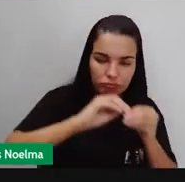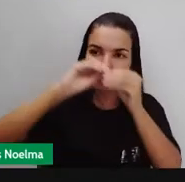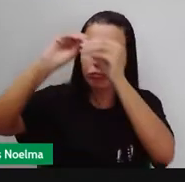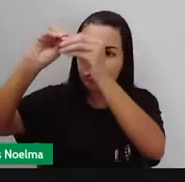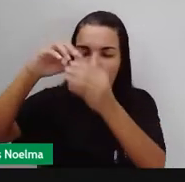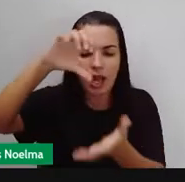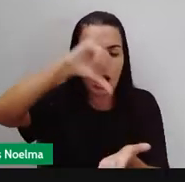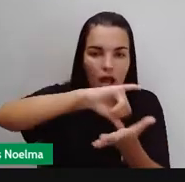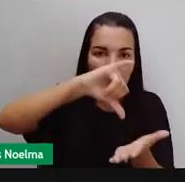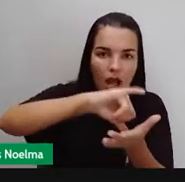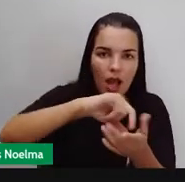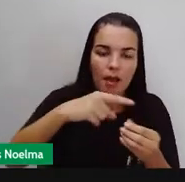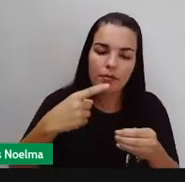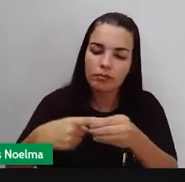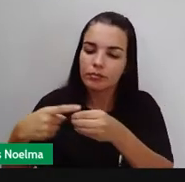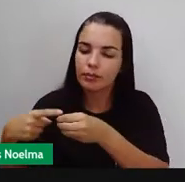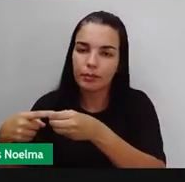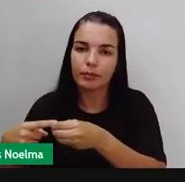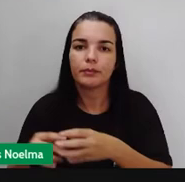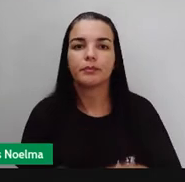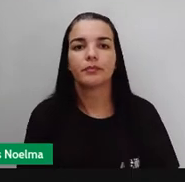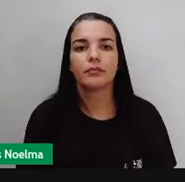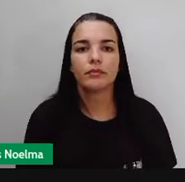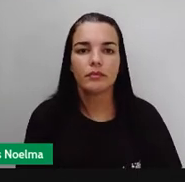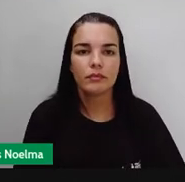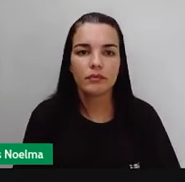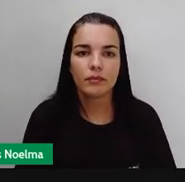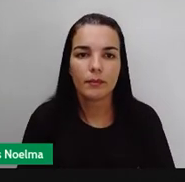ir para o interior. De